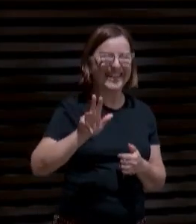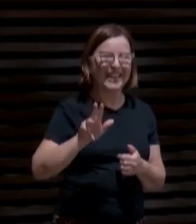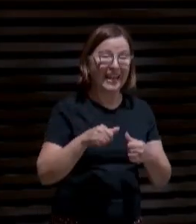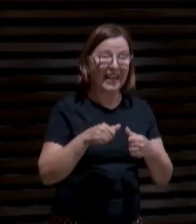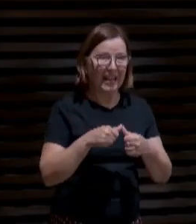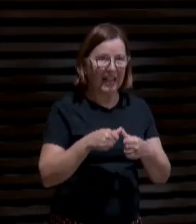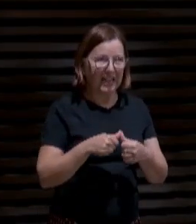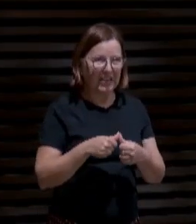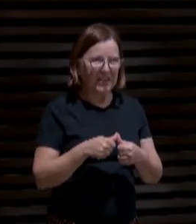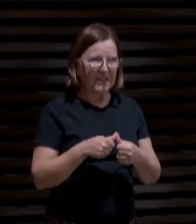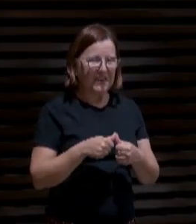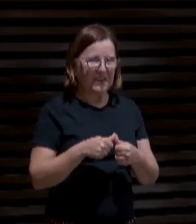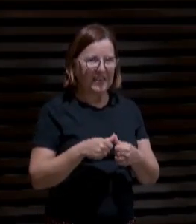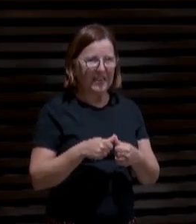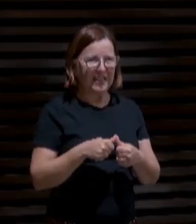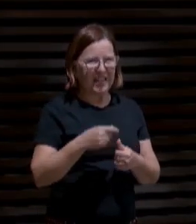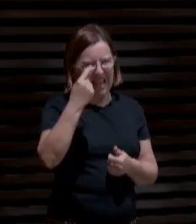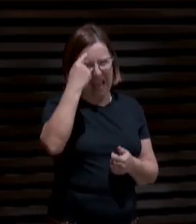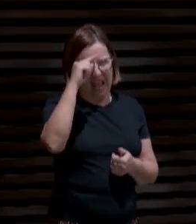pauta muito atrasada.